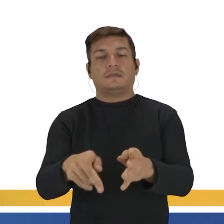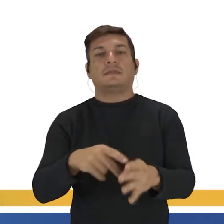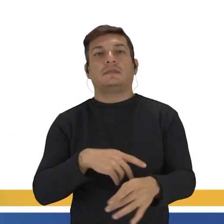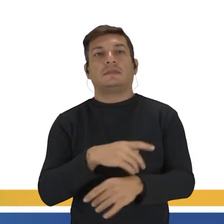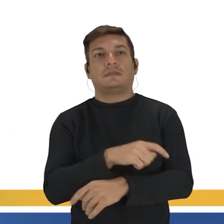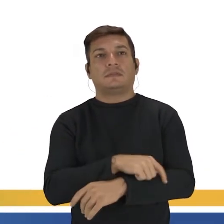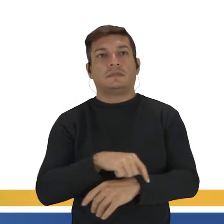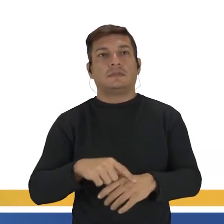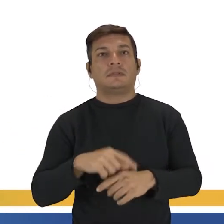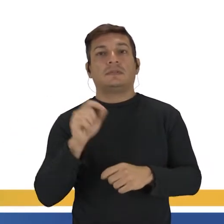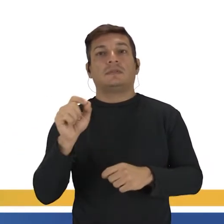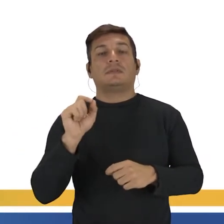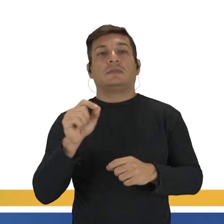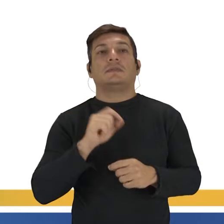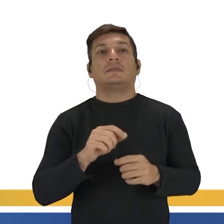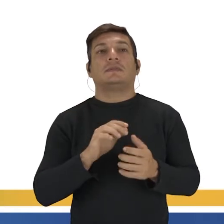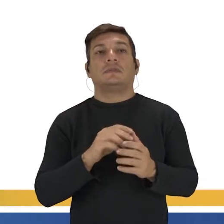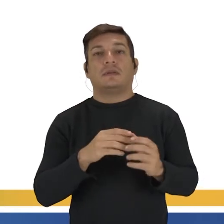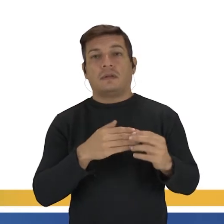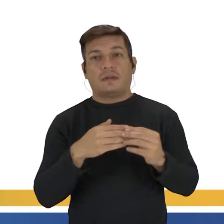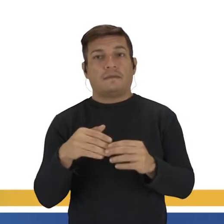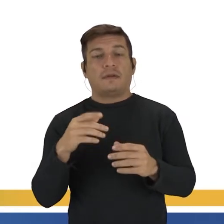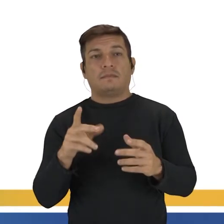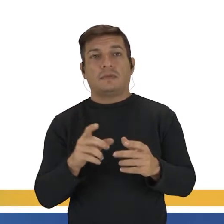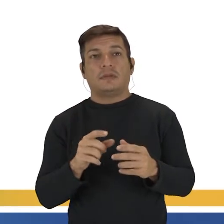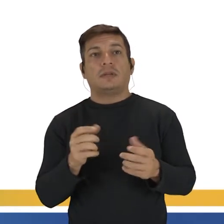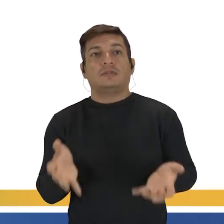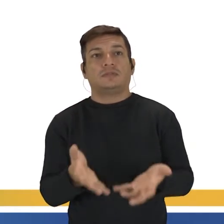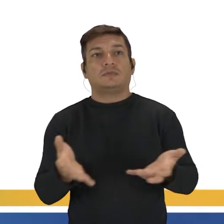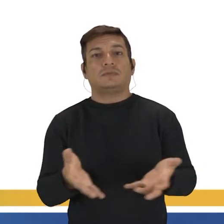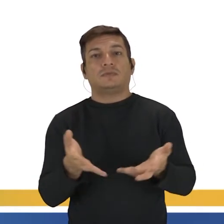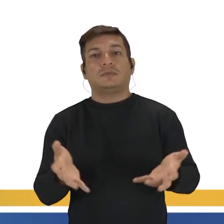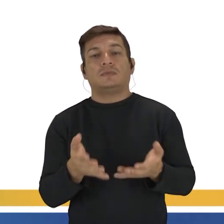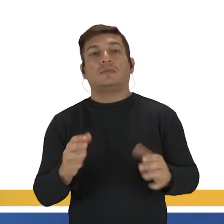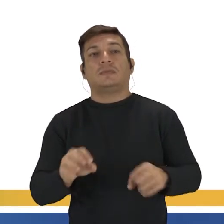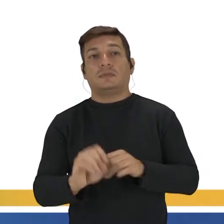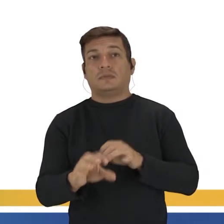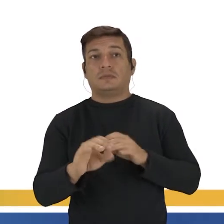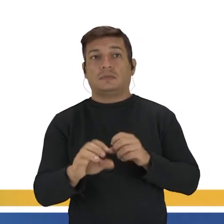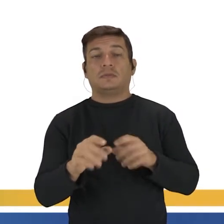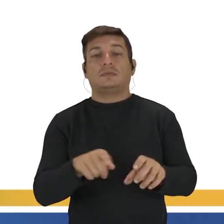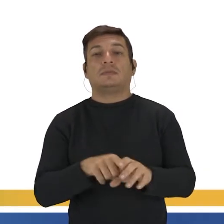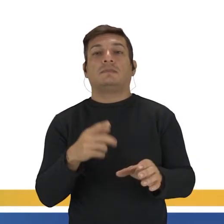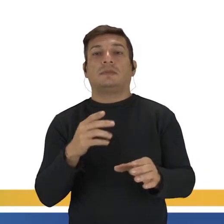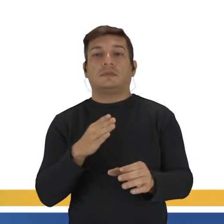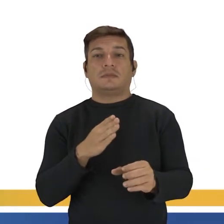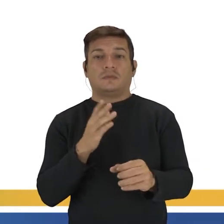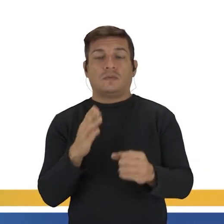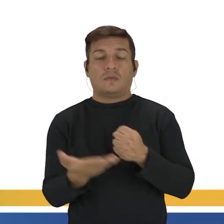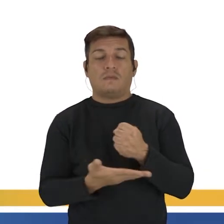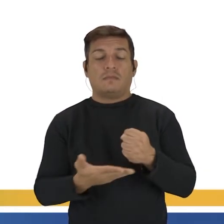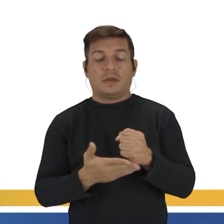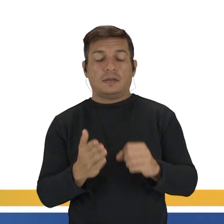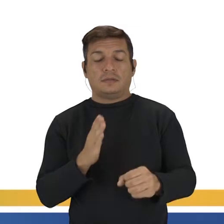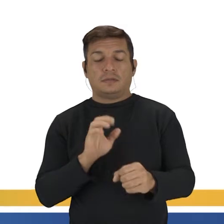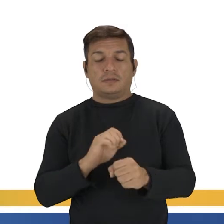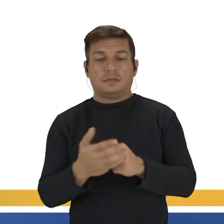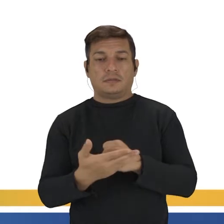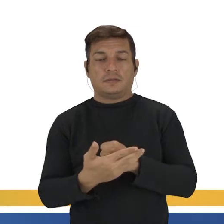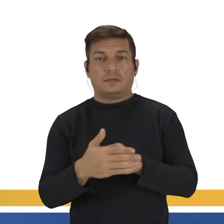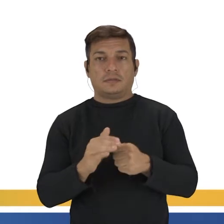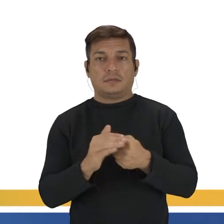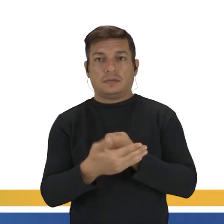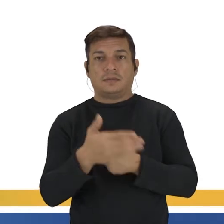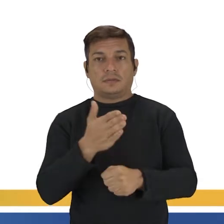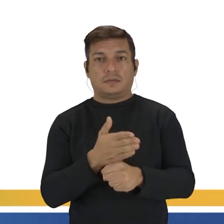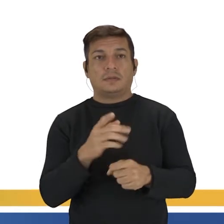de escoar a mercadoria. Estimulou a educação no regime fascista, e essa educação no regime fascista